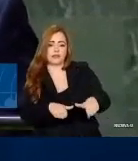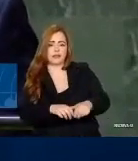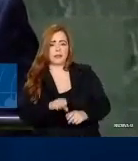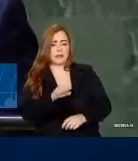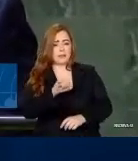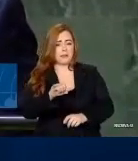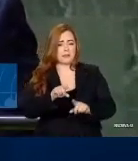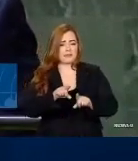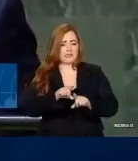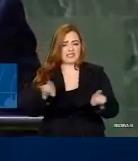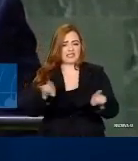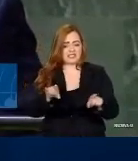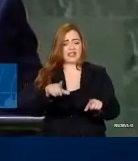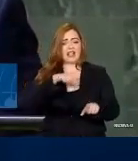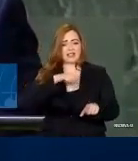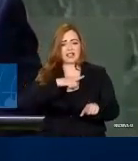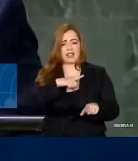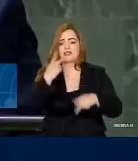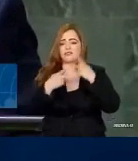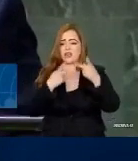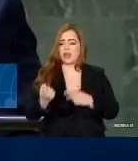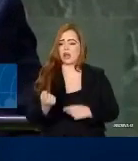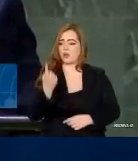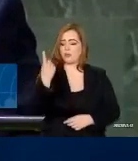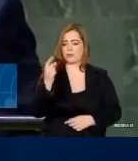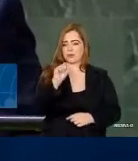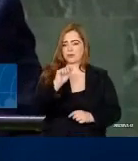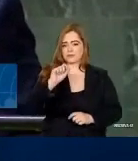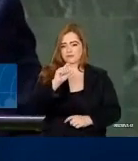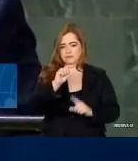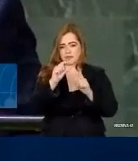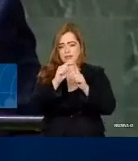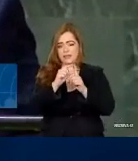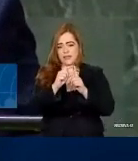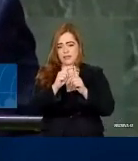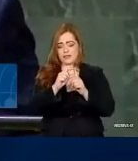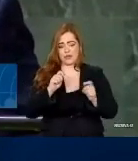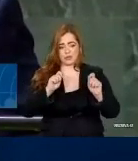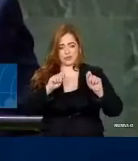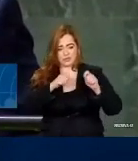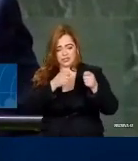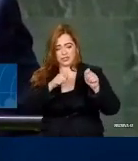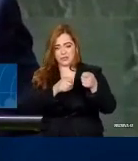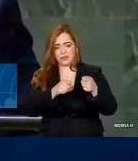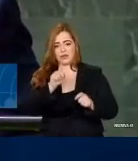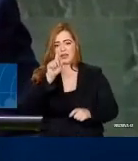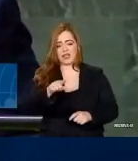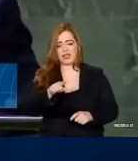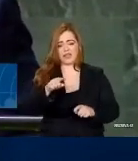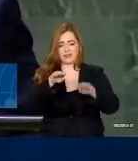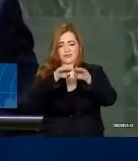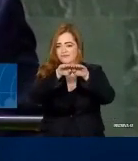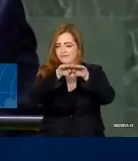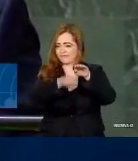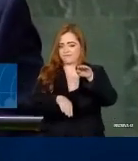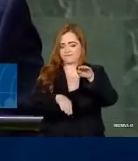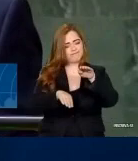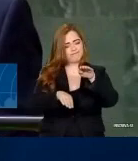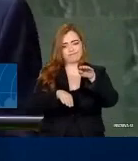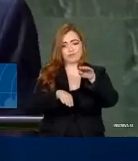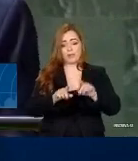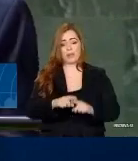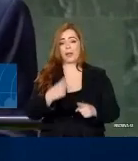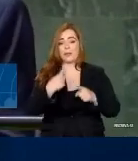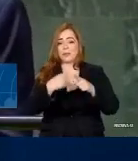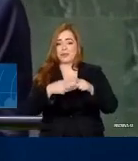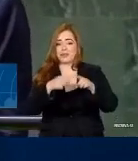foi convidado, né? Então, aí fica demonstrado mais uma vez o desprestígio